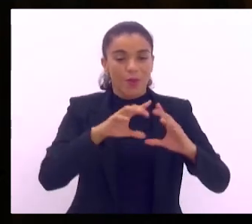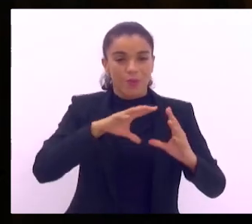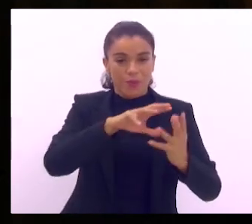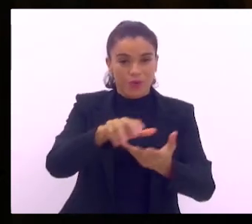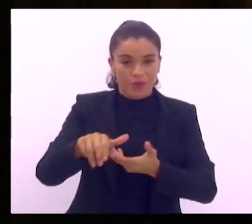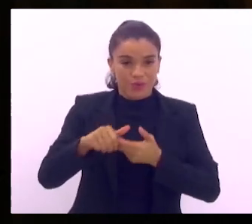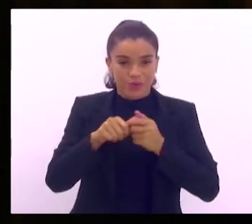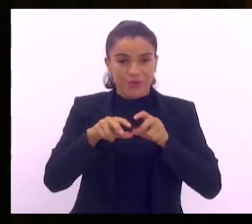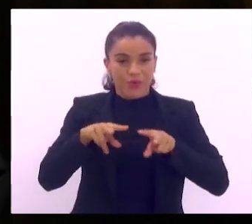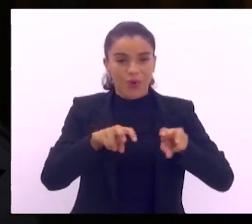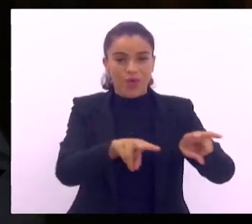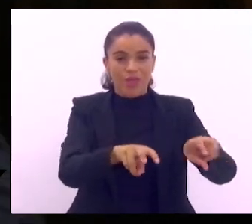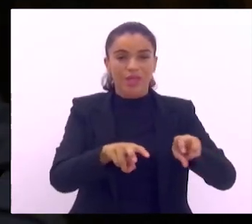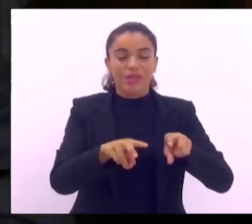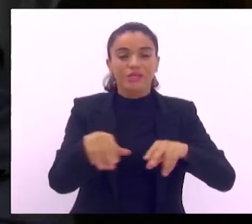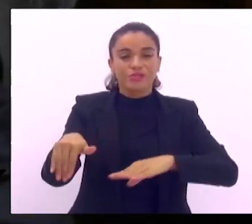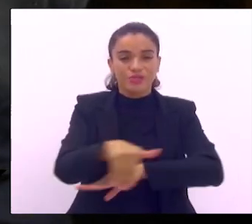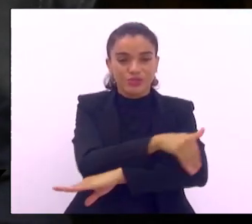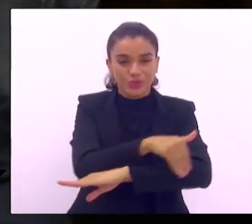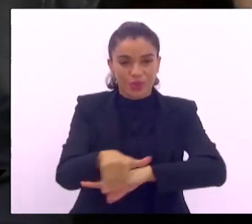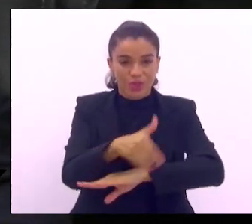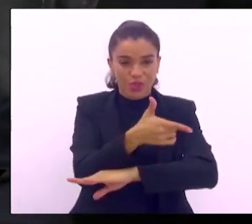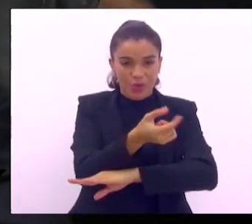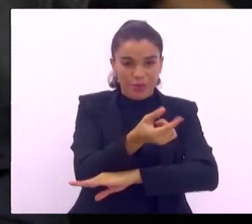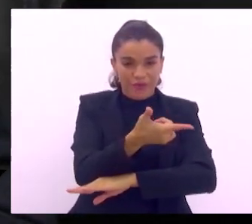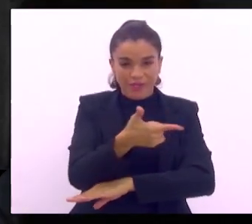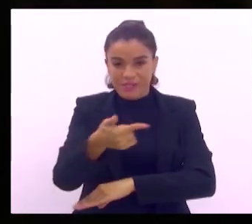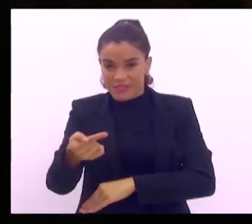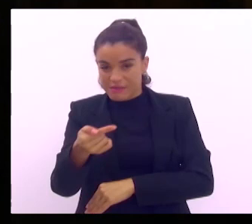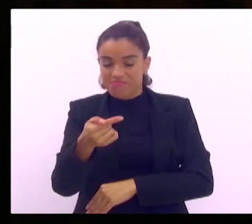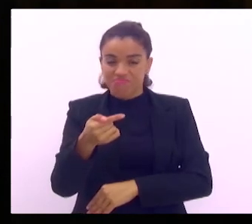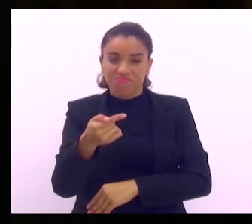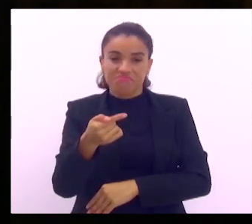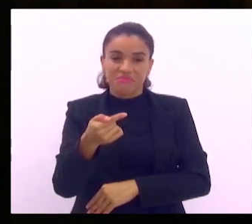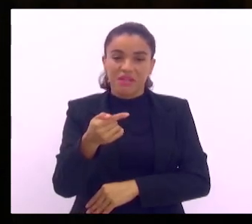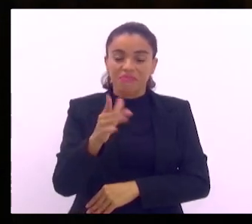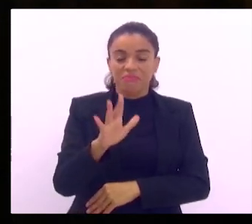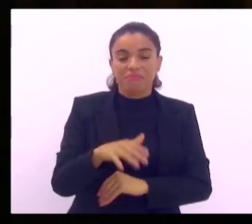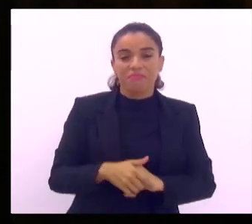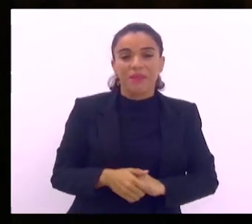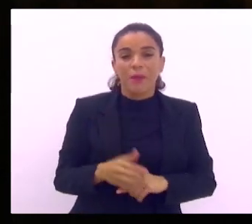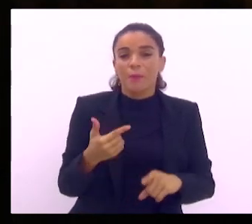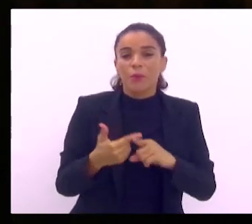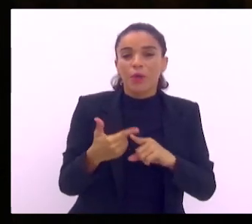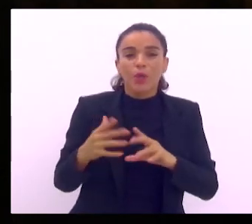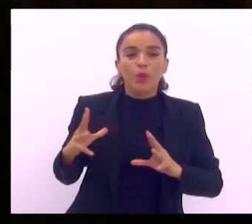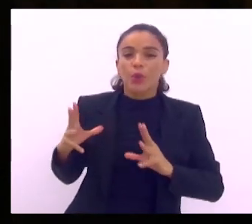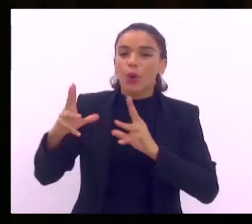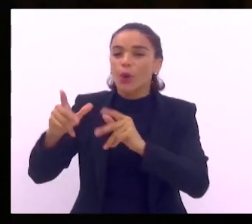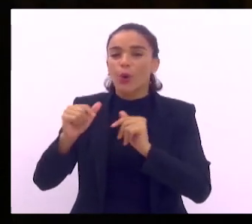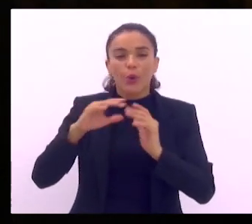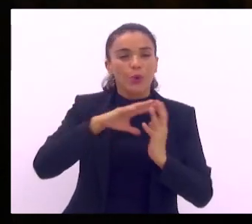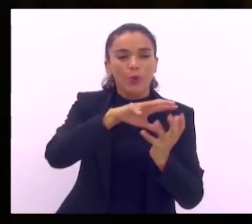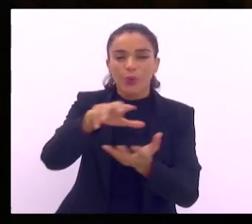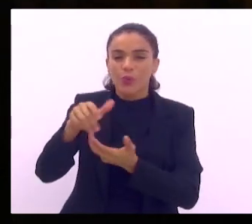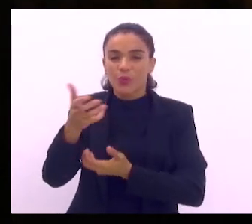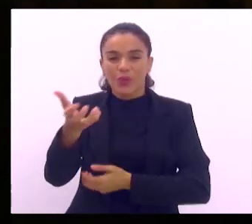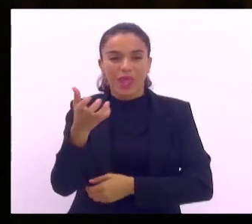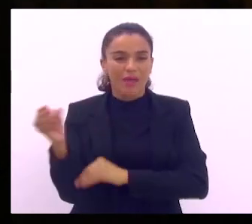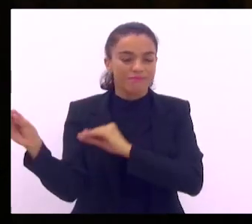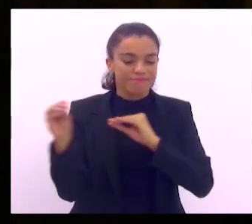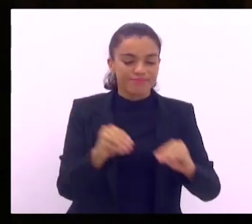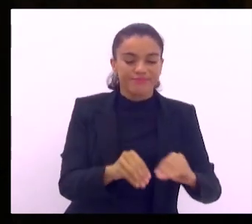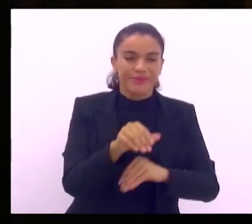Mundial de Corrida de Rua, 2027, Hélio, seria a próxima data disponível, porque todo mundo quer estar no Rio de Janeiro.